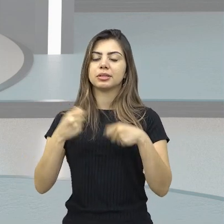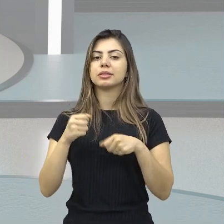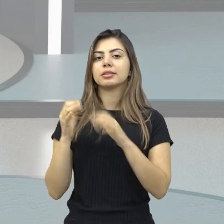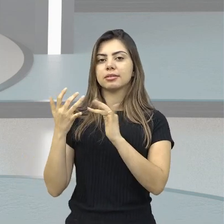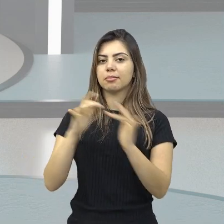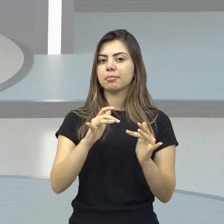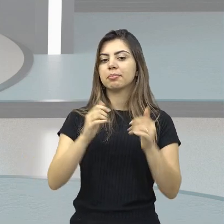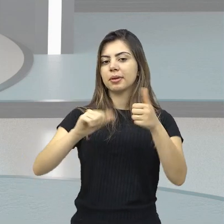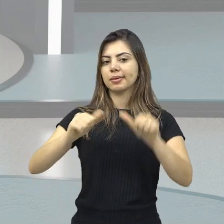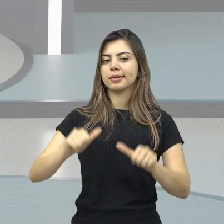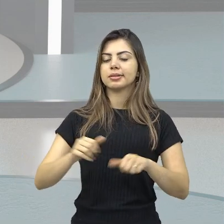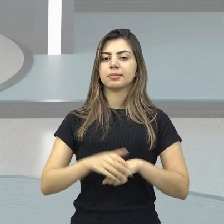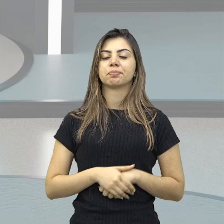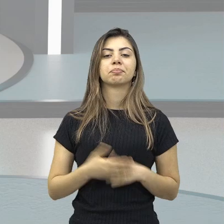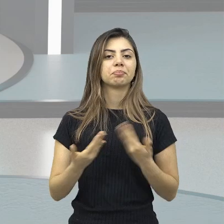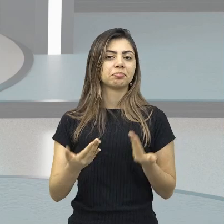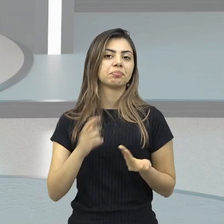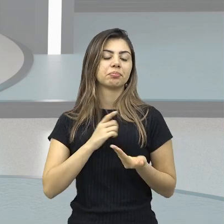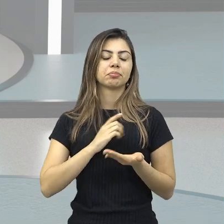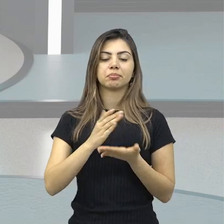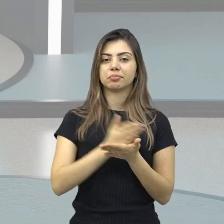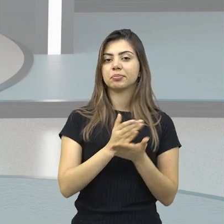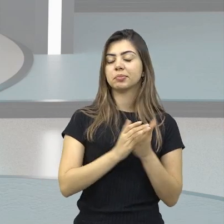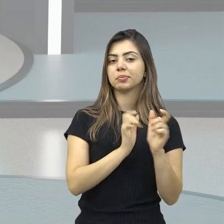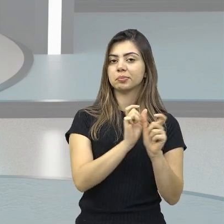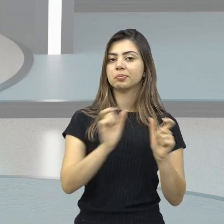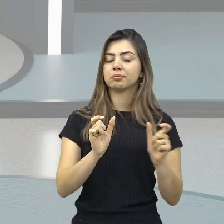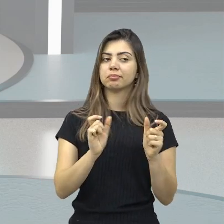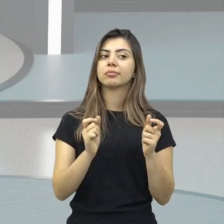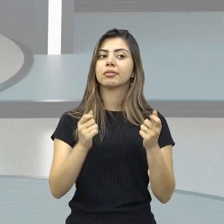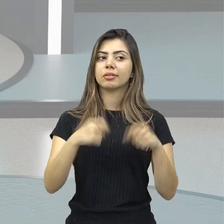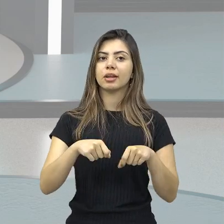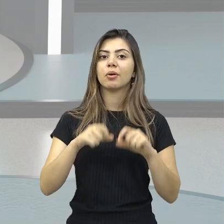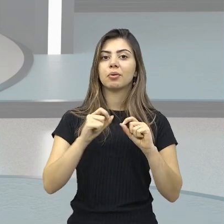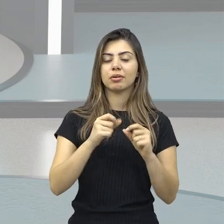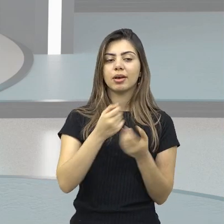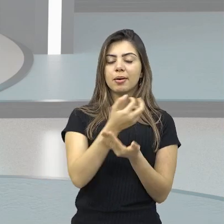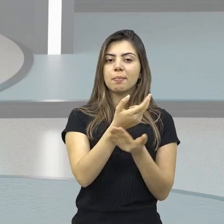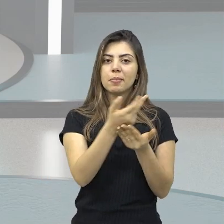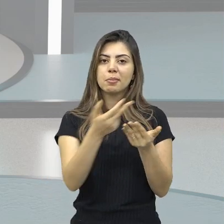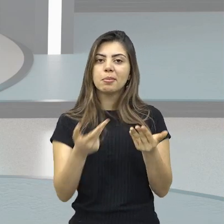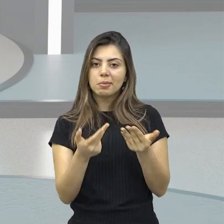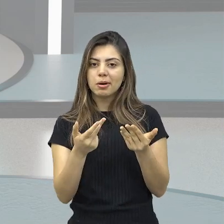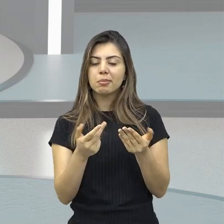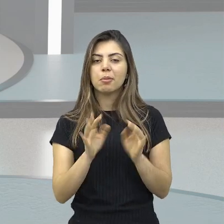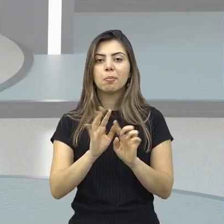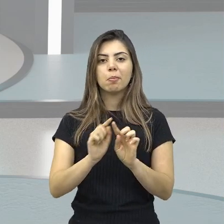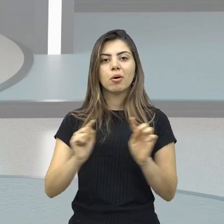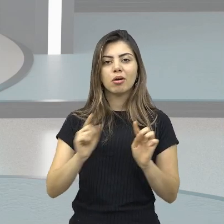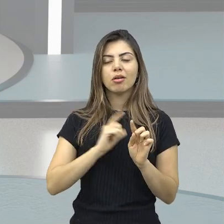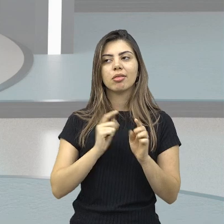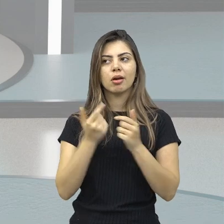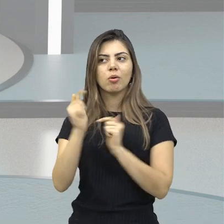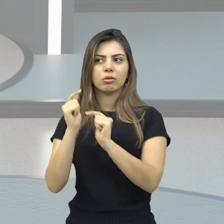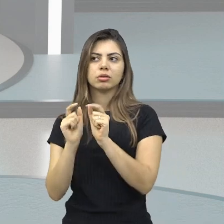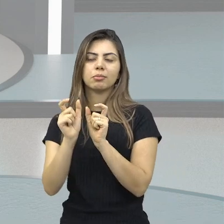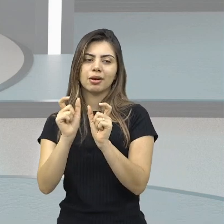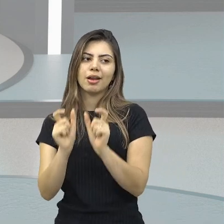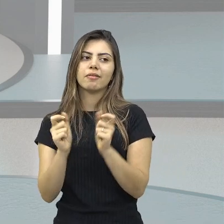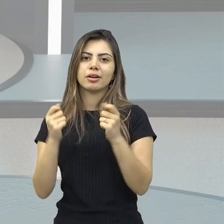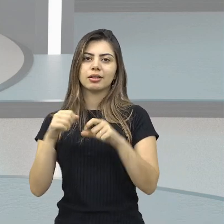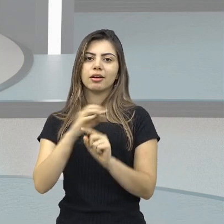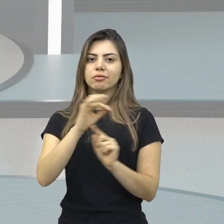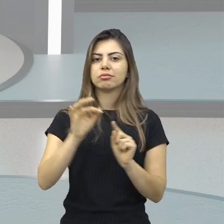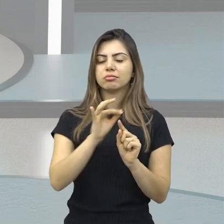Há algumas palavras que são, de fato, qualidades mesmo por origem, são adjetivos, mas tem outras que assumem essa função a depender